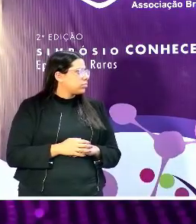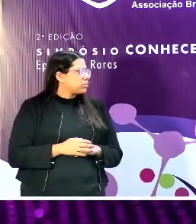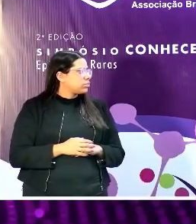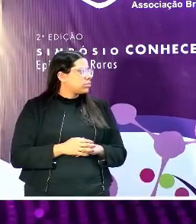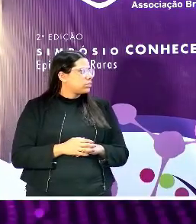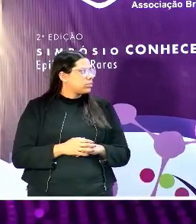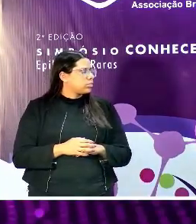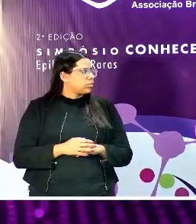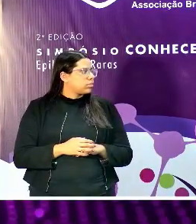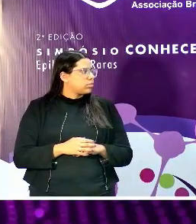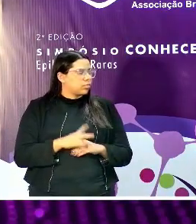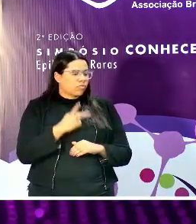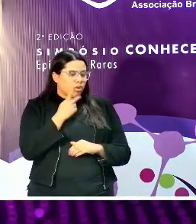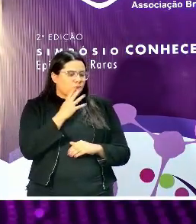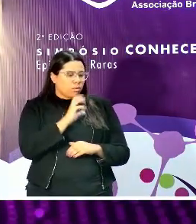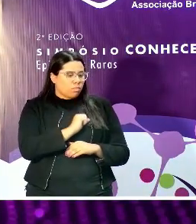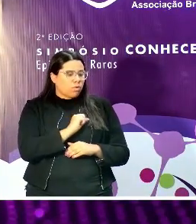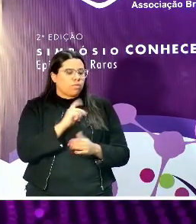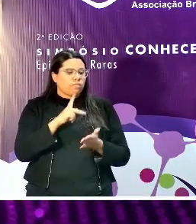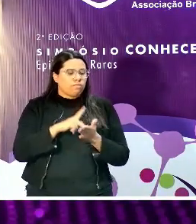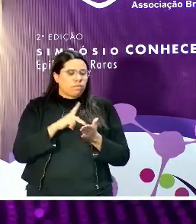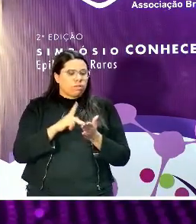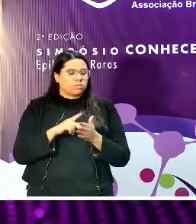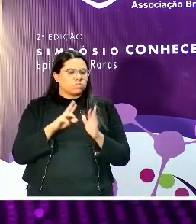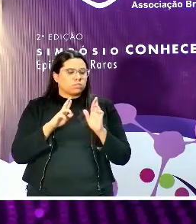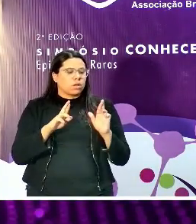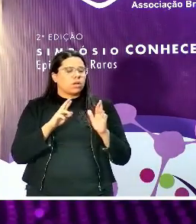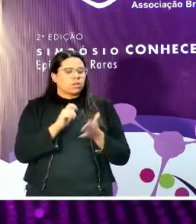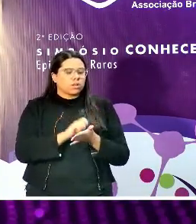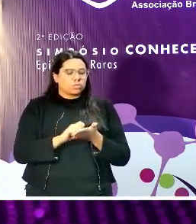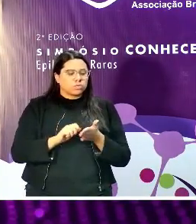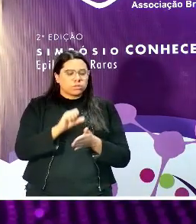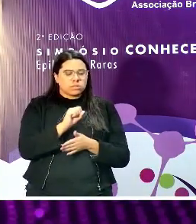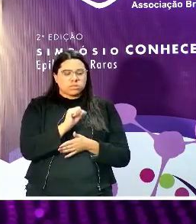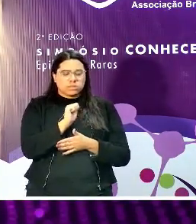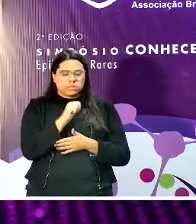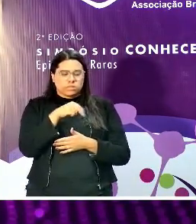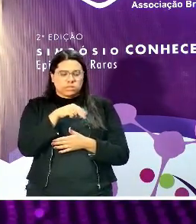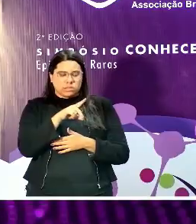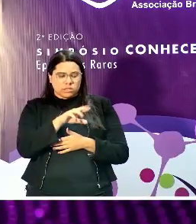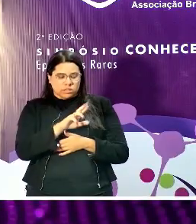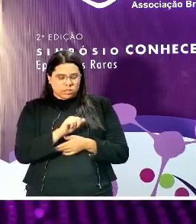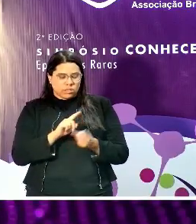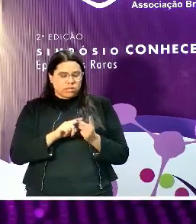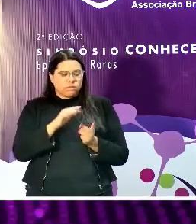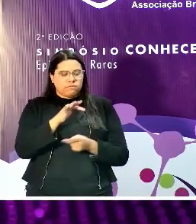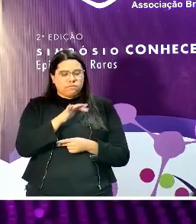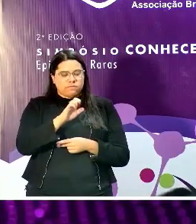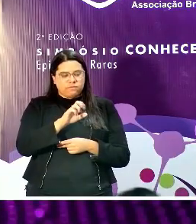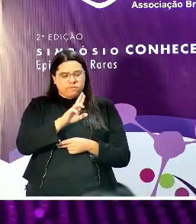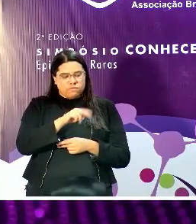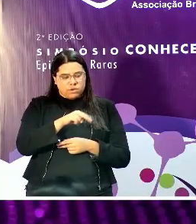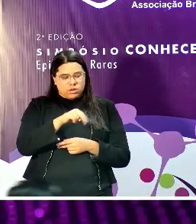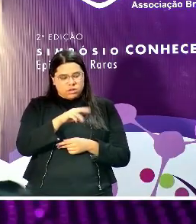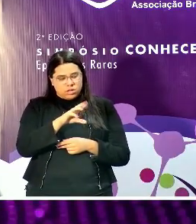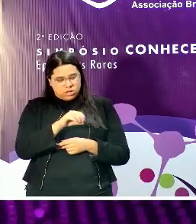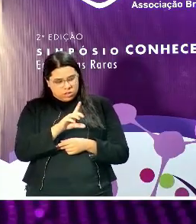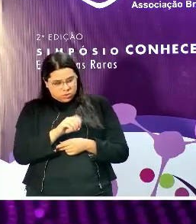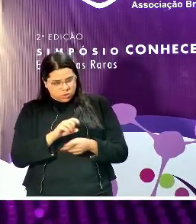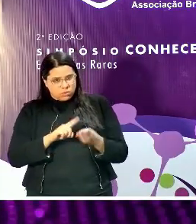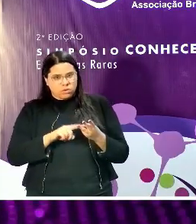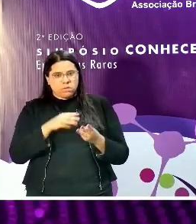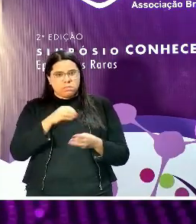Mais Amor, Realidade e Esperança, Sandra Dória Xavier, Fernando da Silva Xavier e Mônica Levi